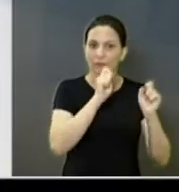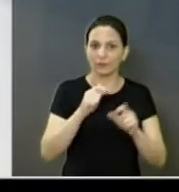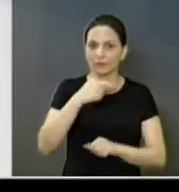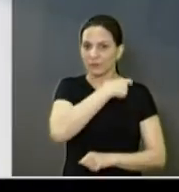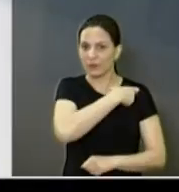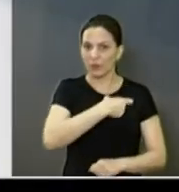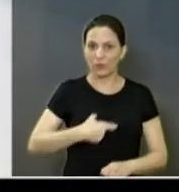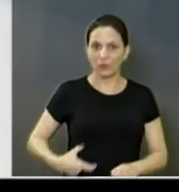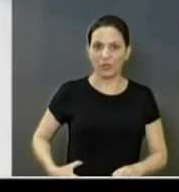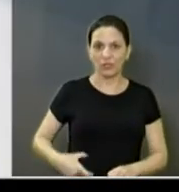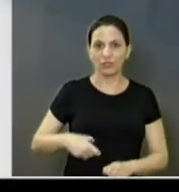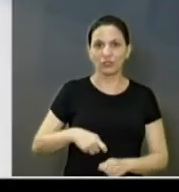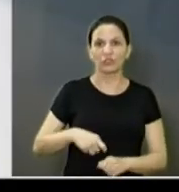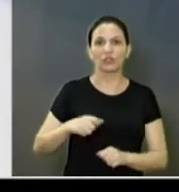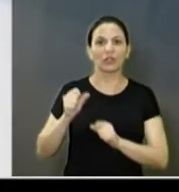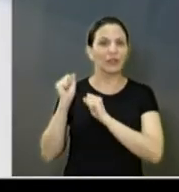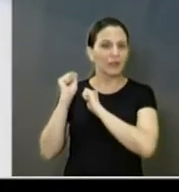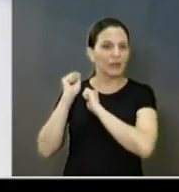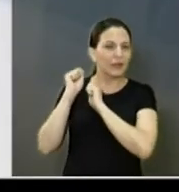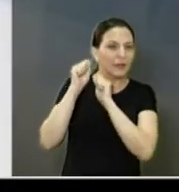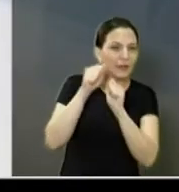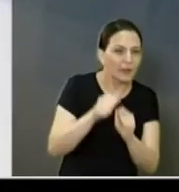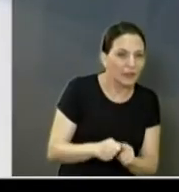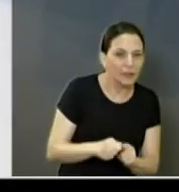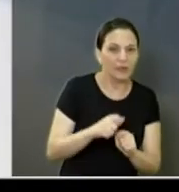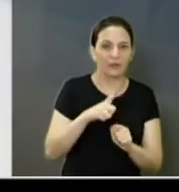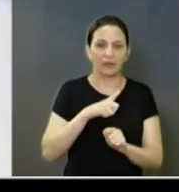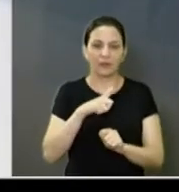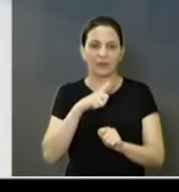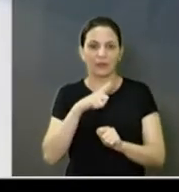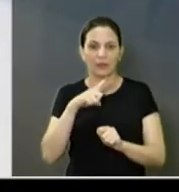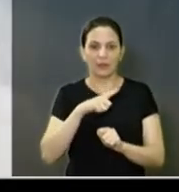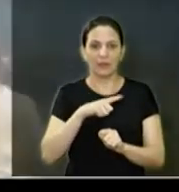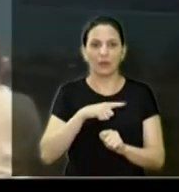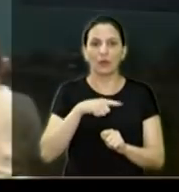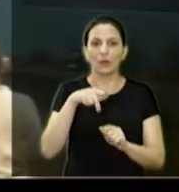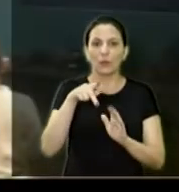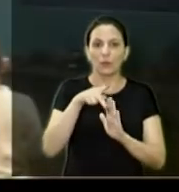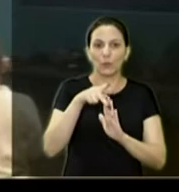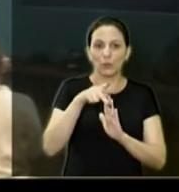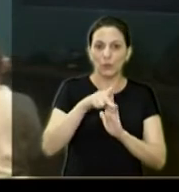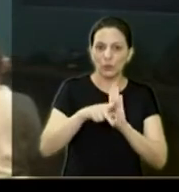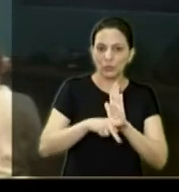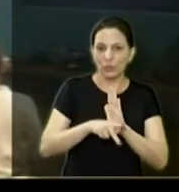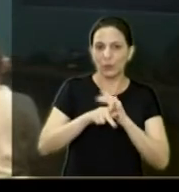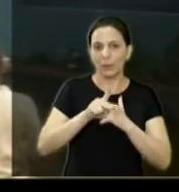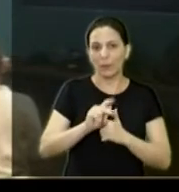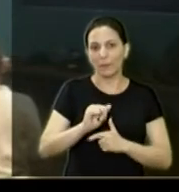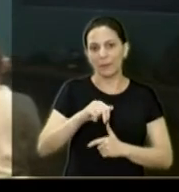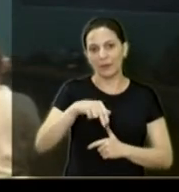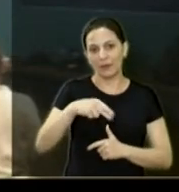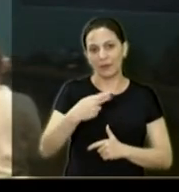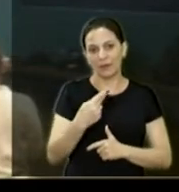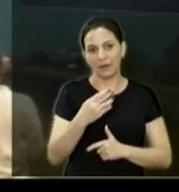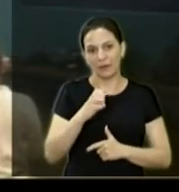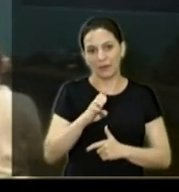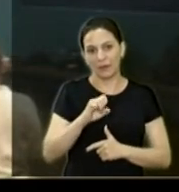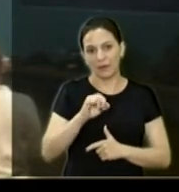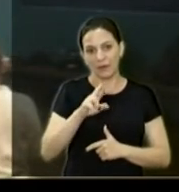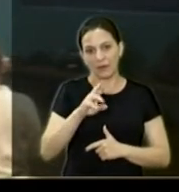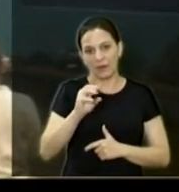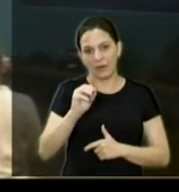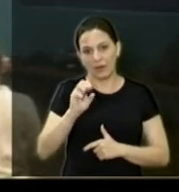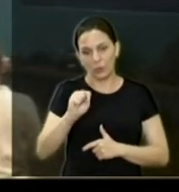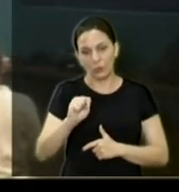para crianças do Karatê. Participei da entrega de faixas do projeto Pinheiros de Karatê no Jardim Pinheiros, na Escola Antônio de Oliveira